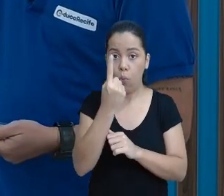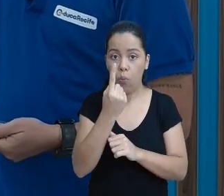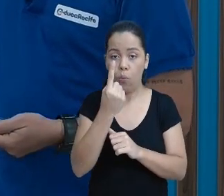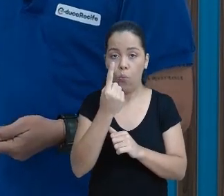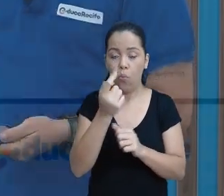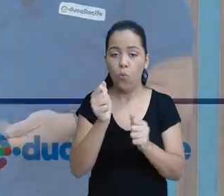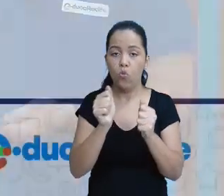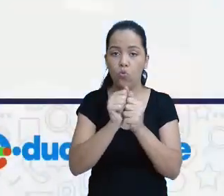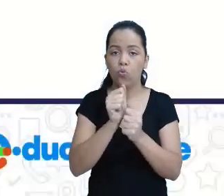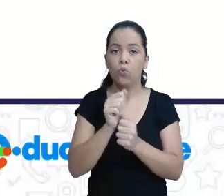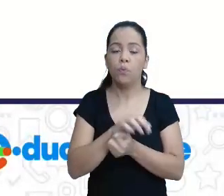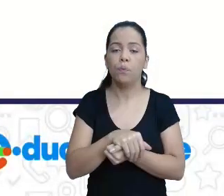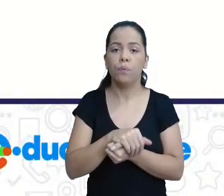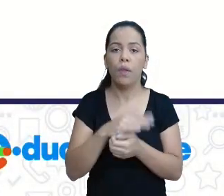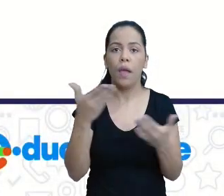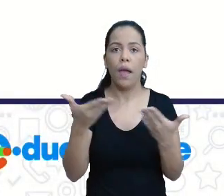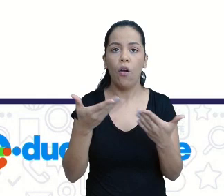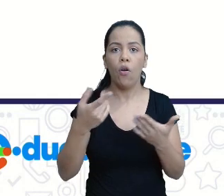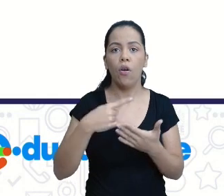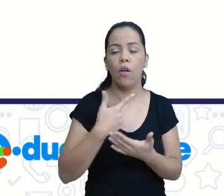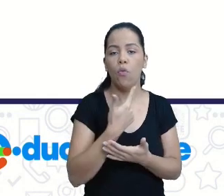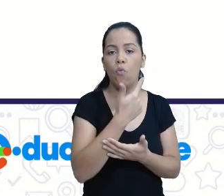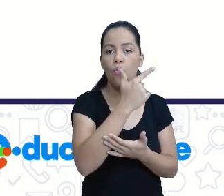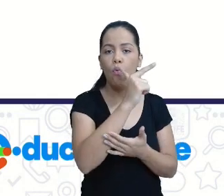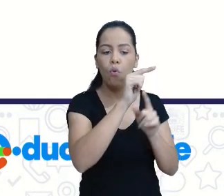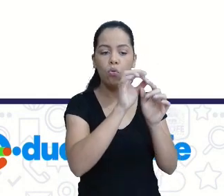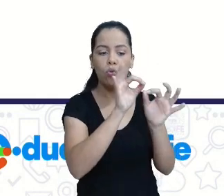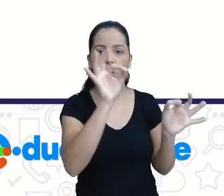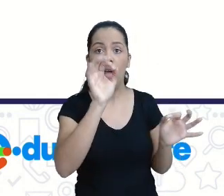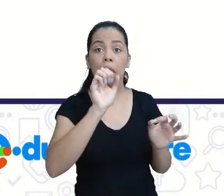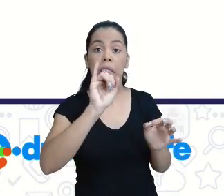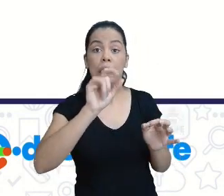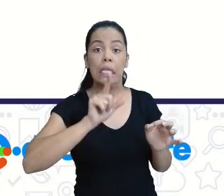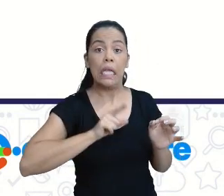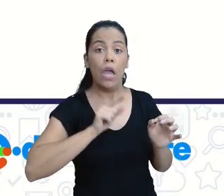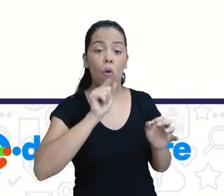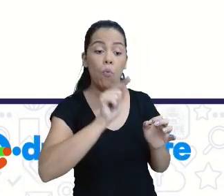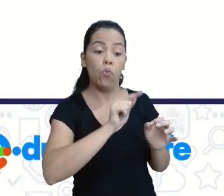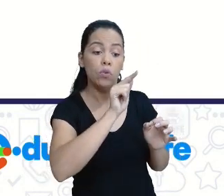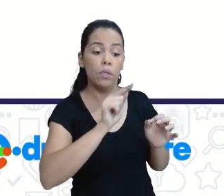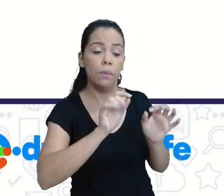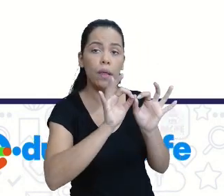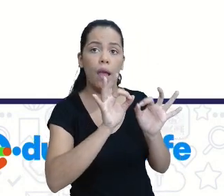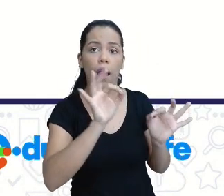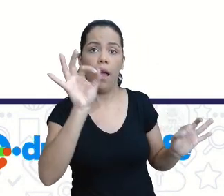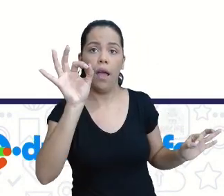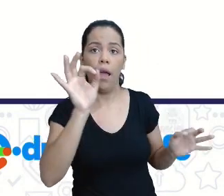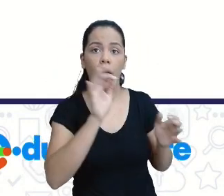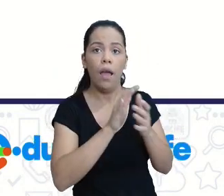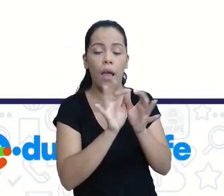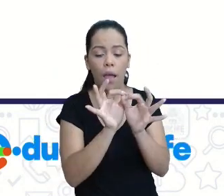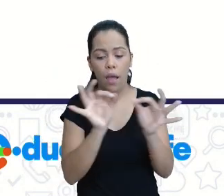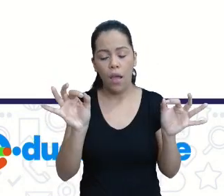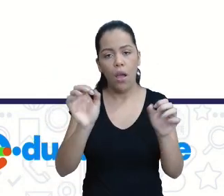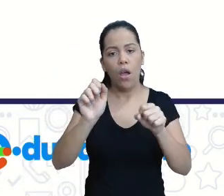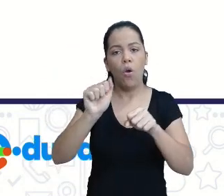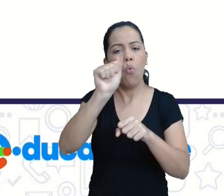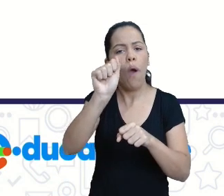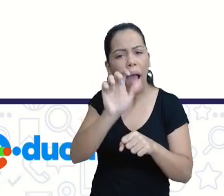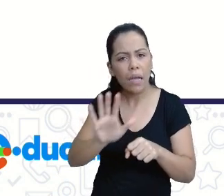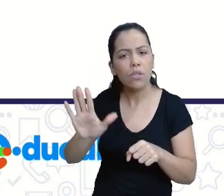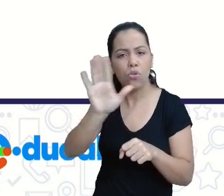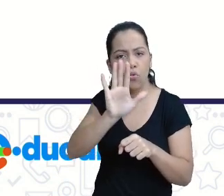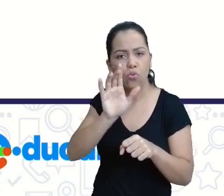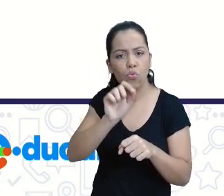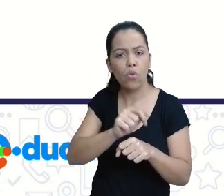com o outro lado, ou seja, se eu multiplicar aquele lado de 12 centímetros por ele mesmo, será que ele vai ser igual à hipotenusa vezes a